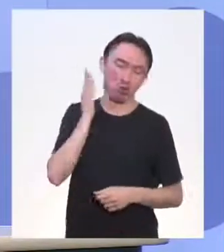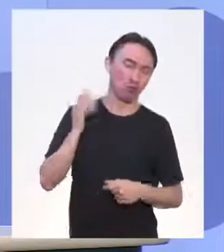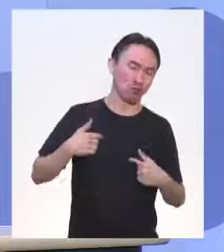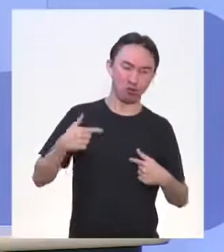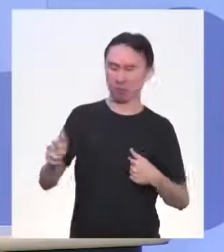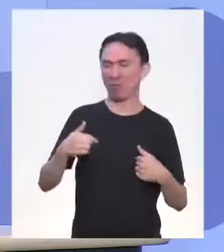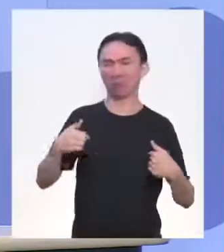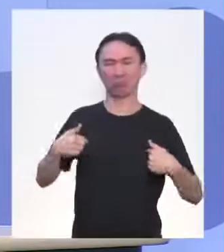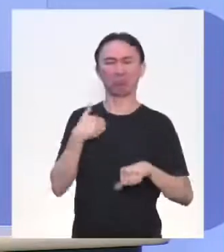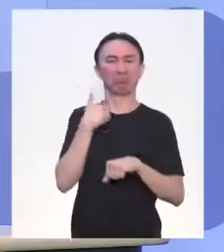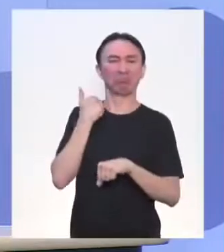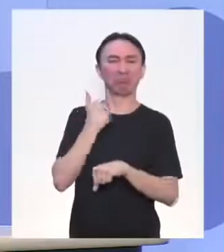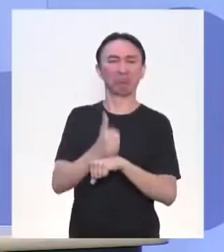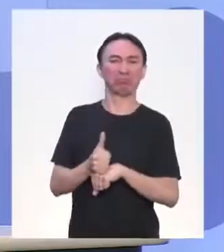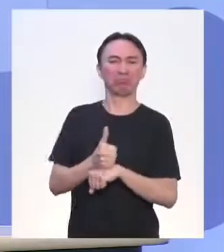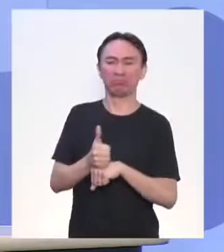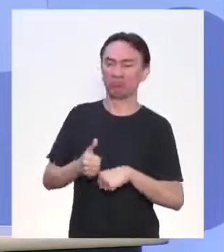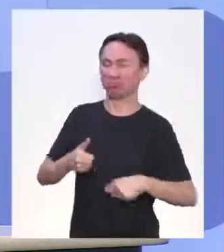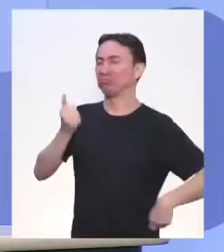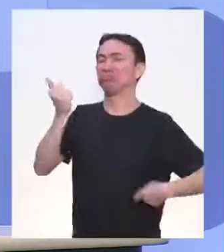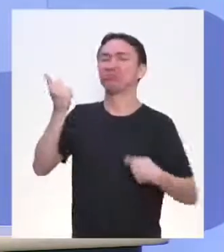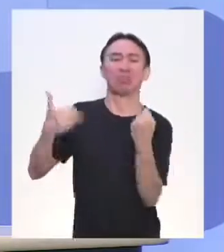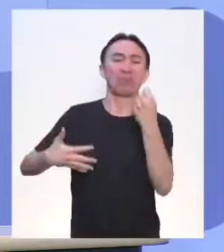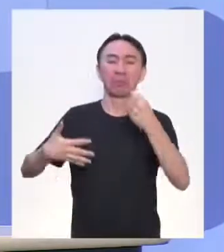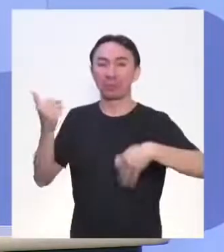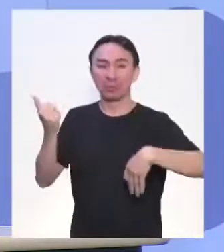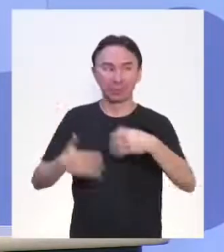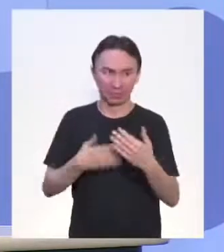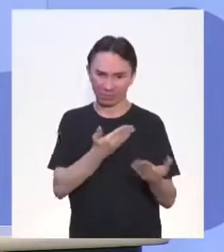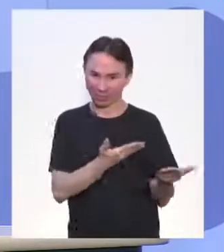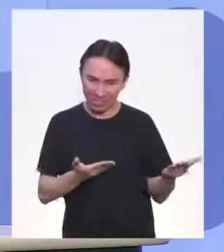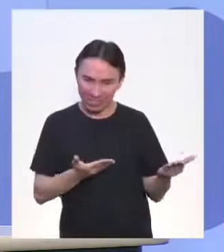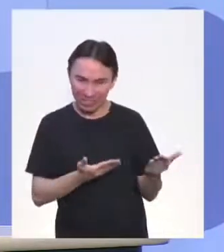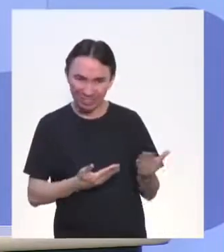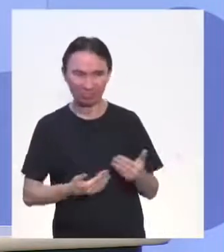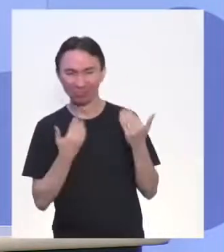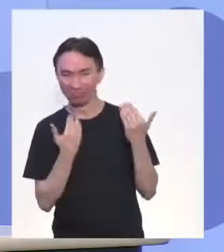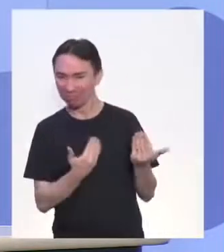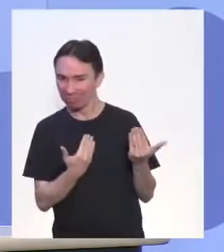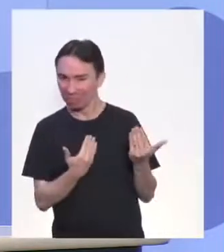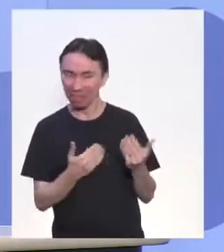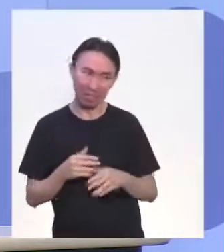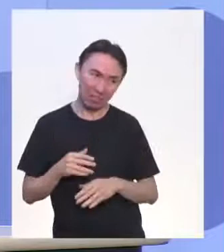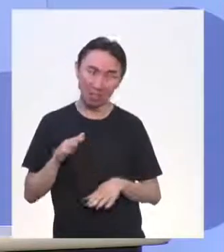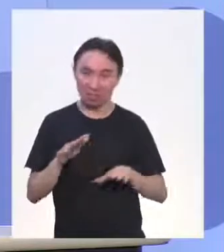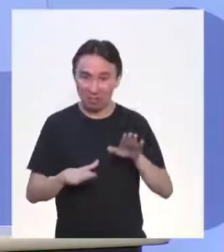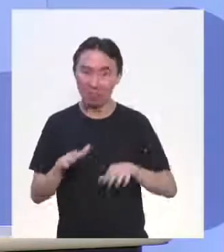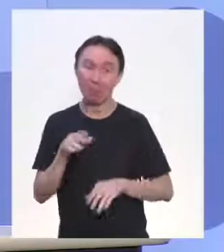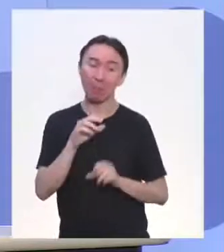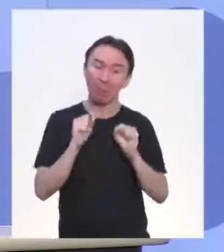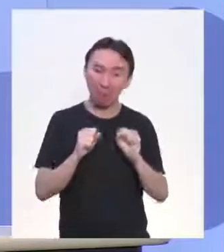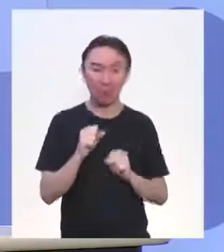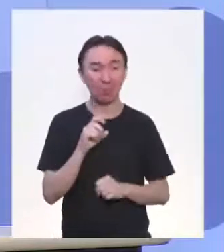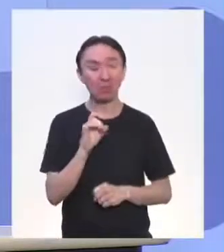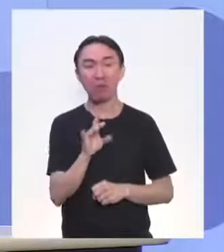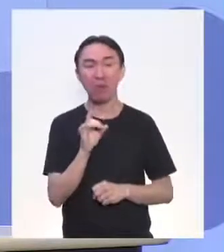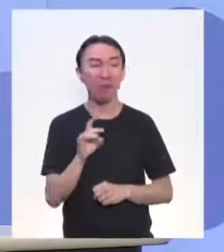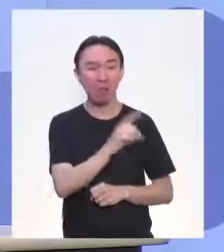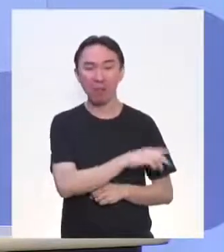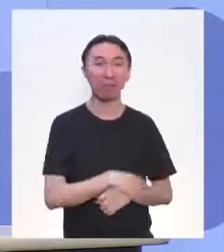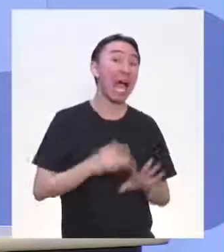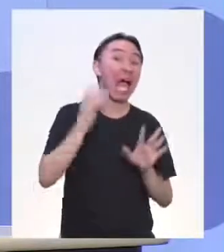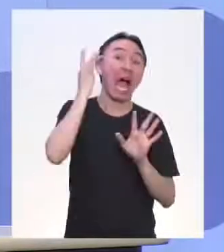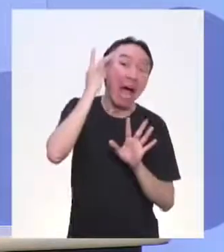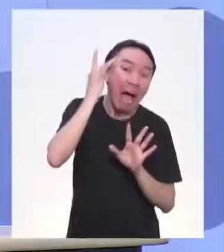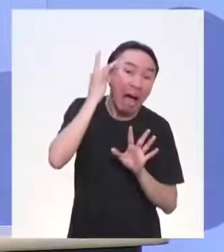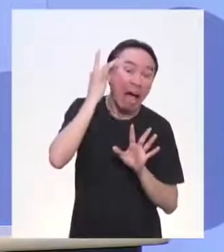para dizer, no sentido assim, pode ser um achismo só, mas pode estar falando bonito, né? Vamos até